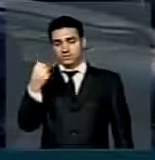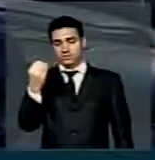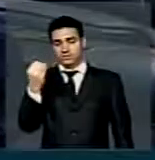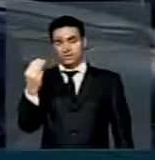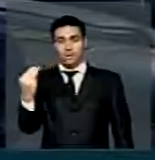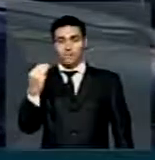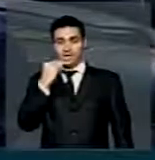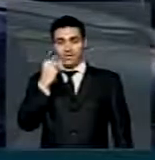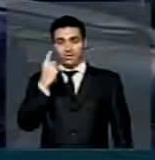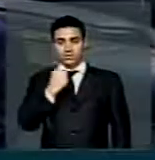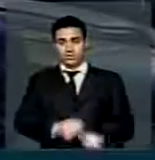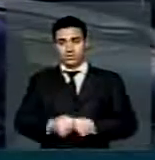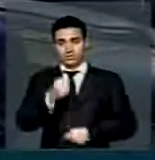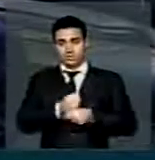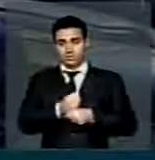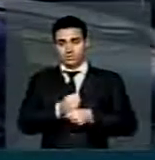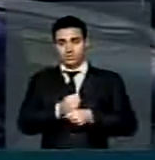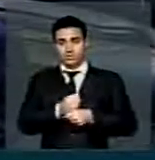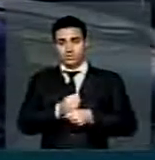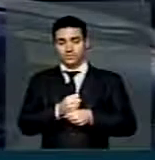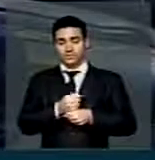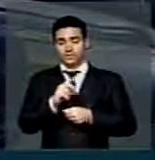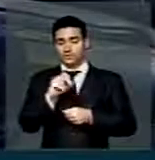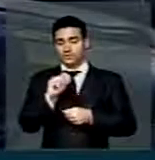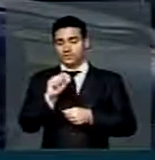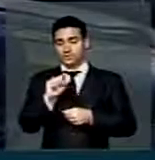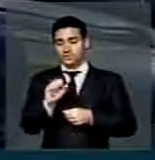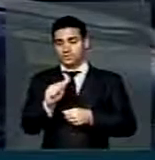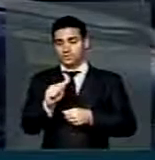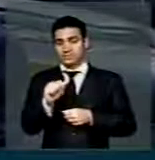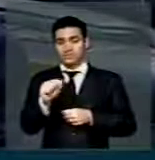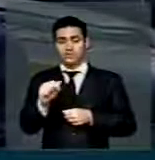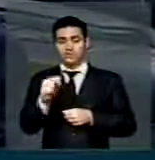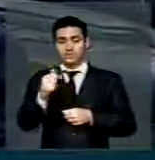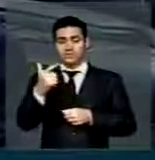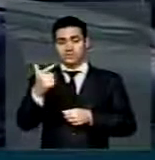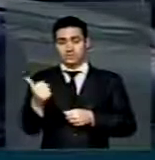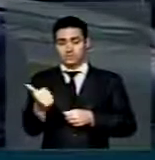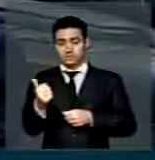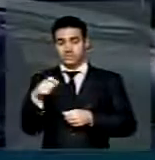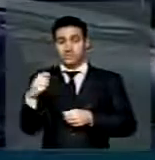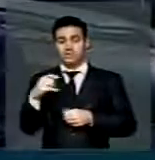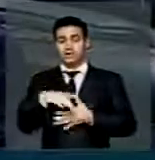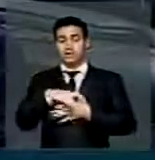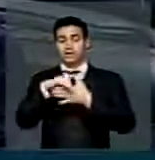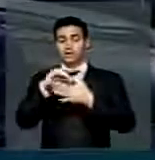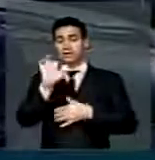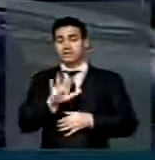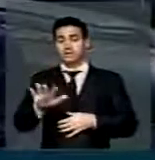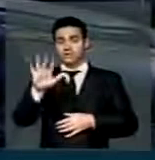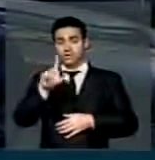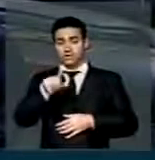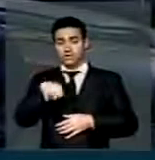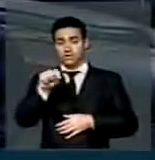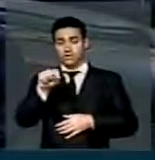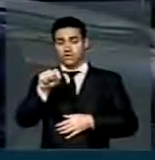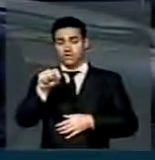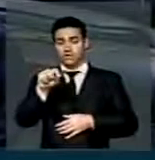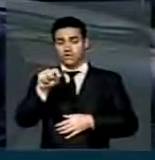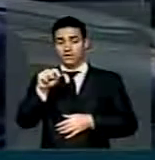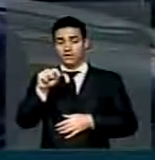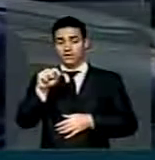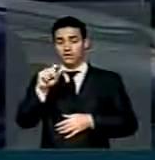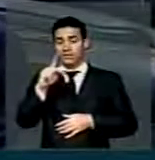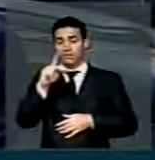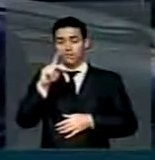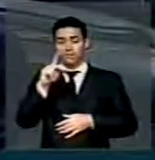2,360 bilhões no ano passado. A rede Giassi aparece na 21ª. A liderança nacional pertence à Companhia Brasileira de Distribuição